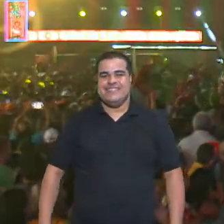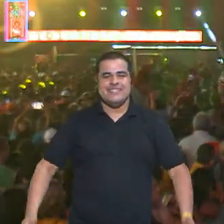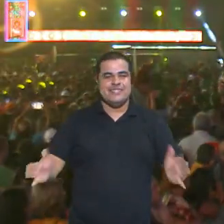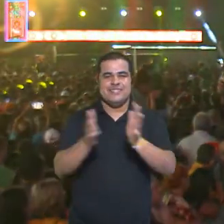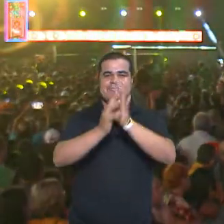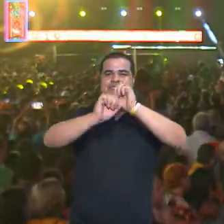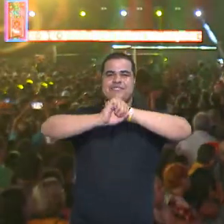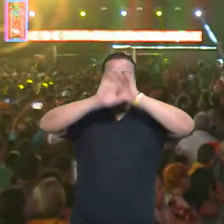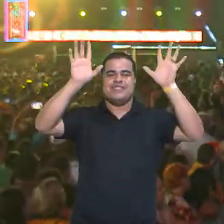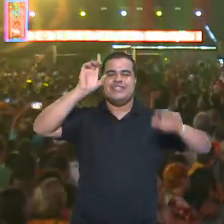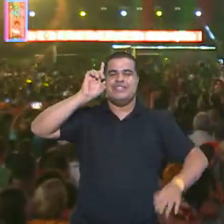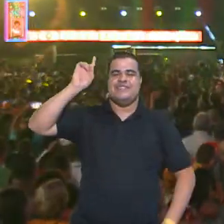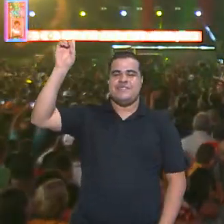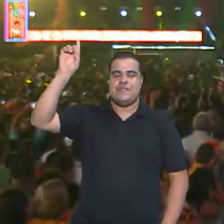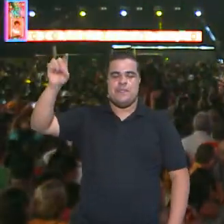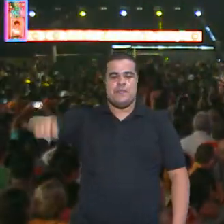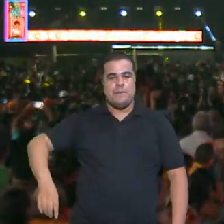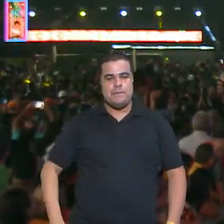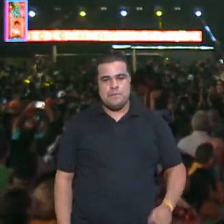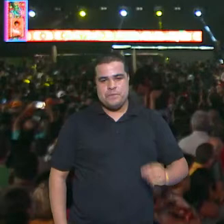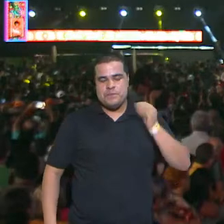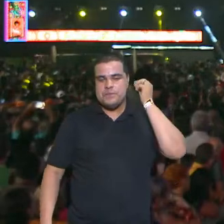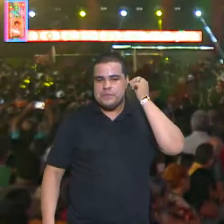glória a Deus